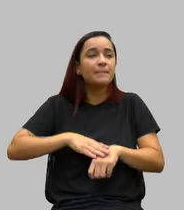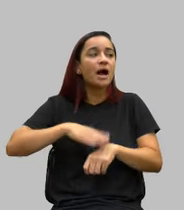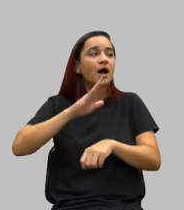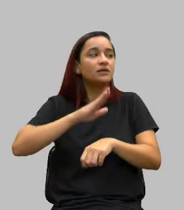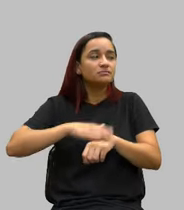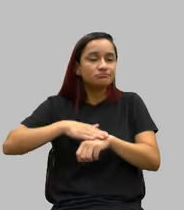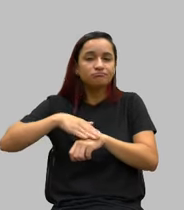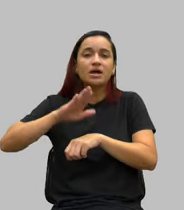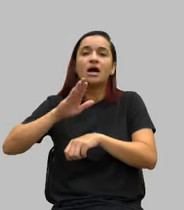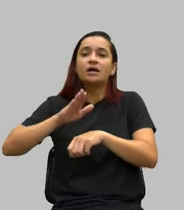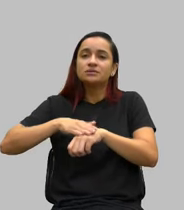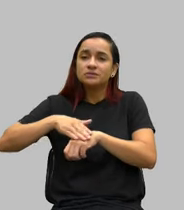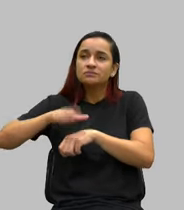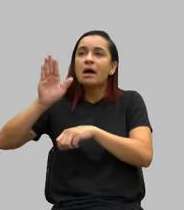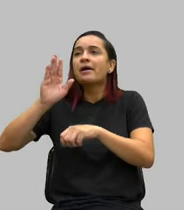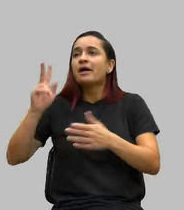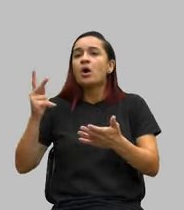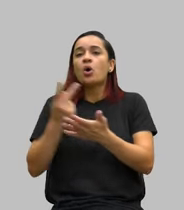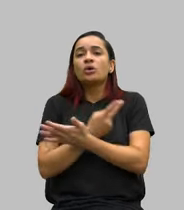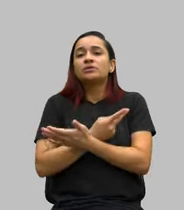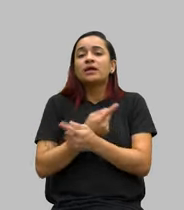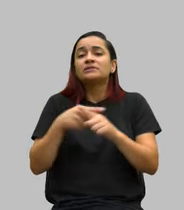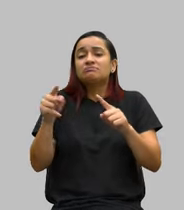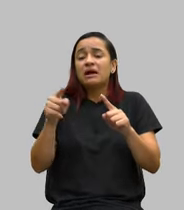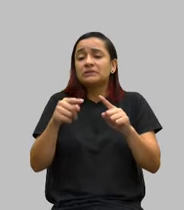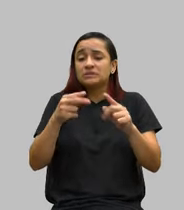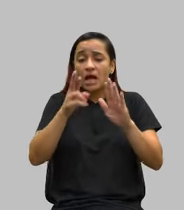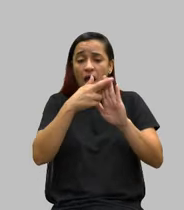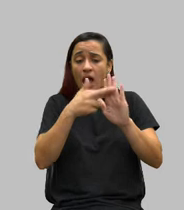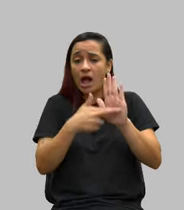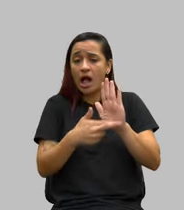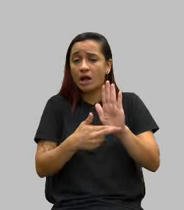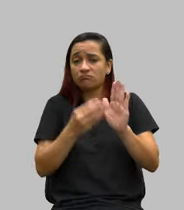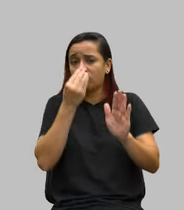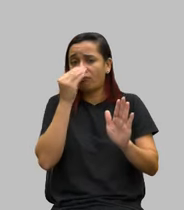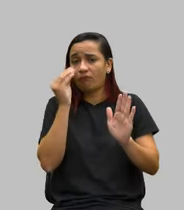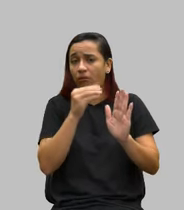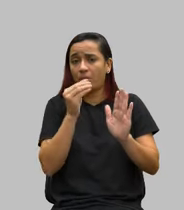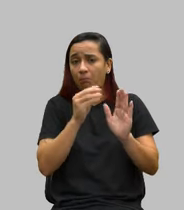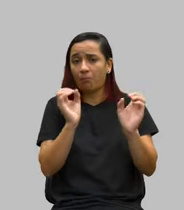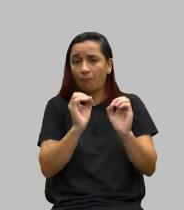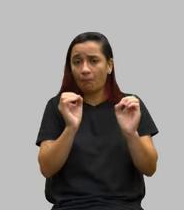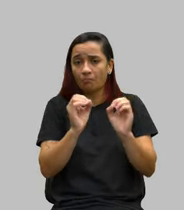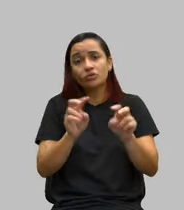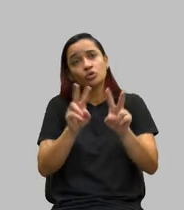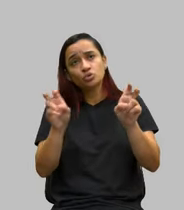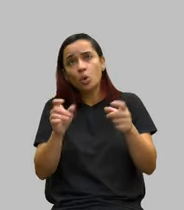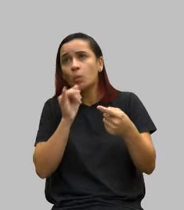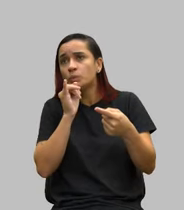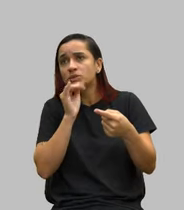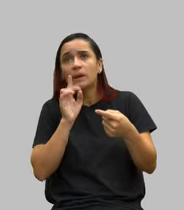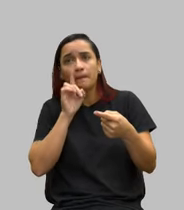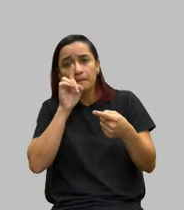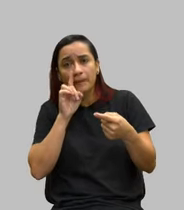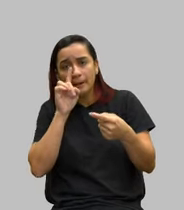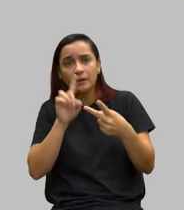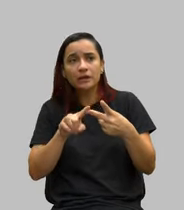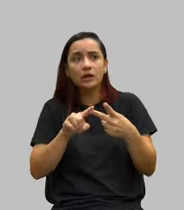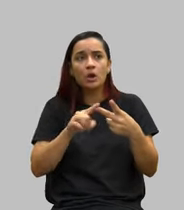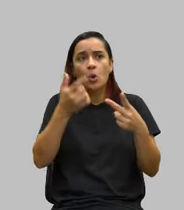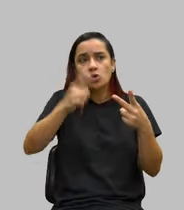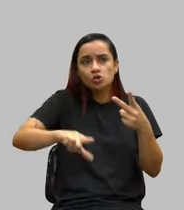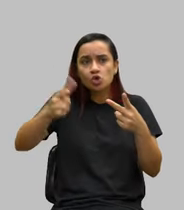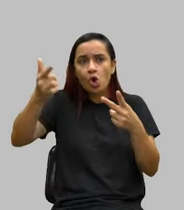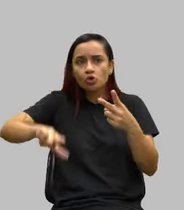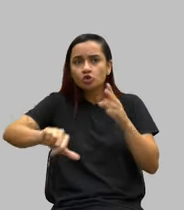eh sendo feita sem os critérios que deveriam adotar de periculosidade de reincidência do